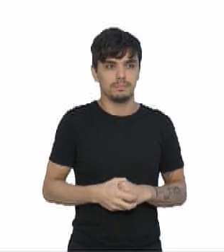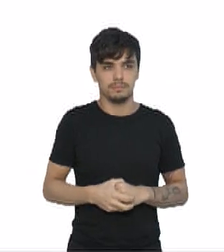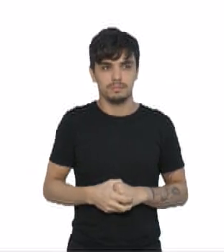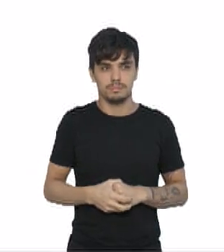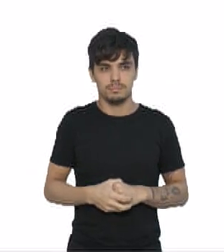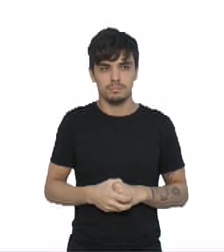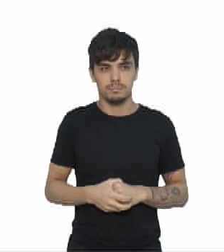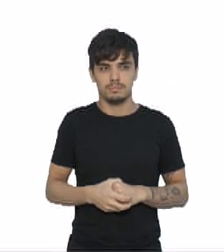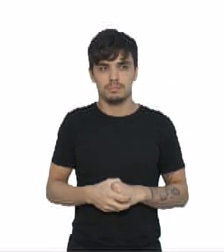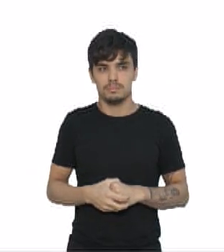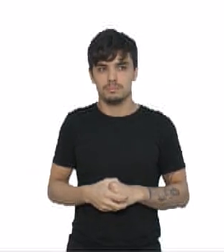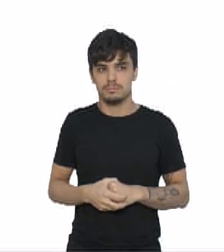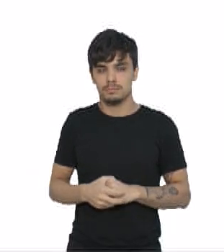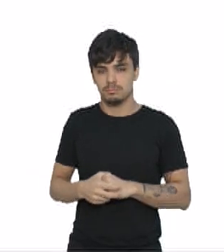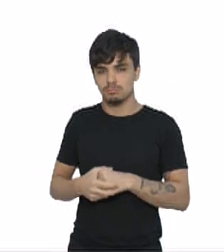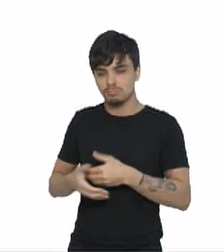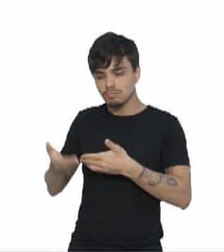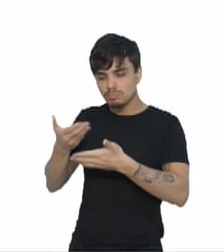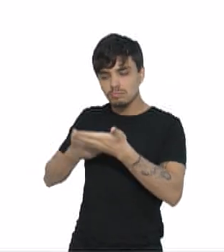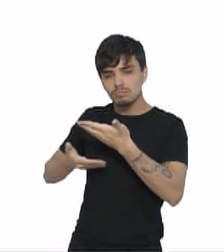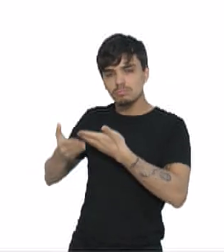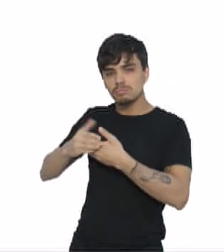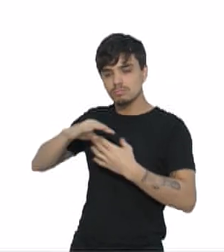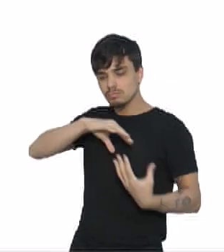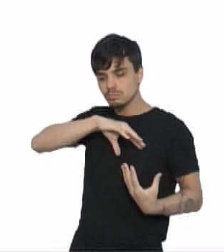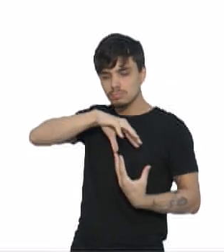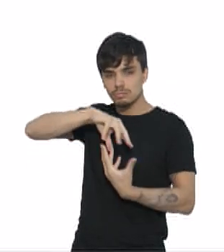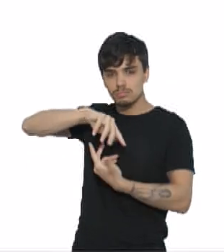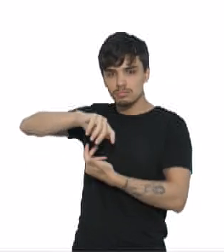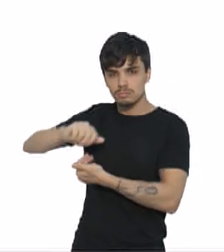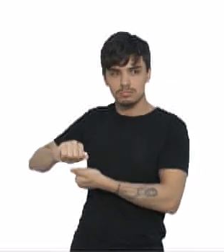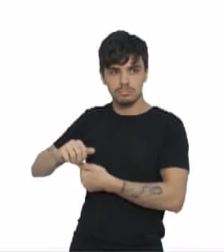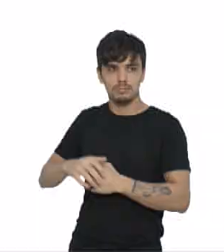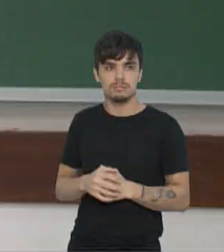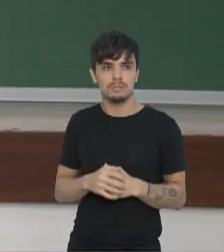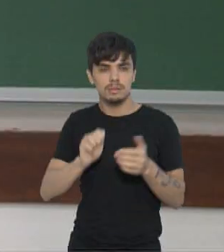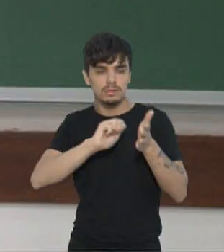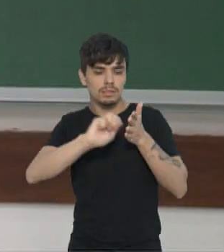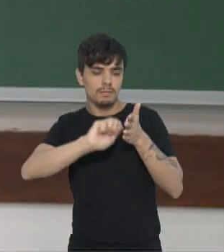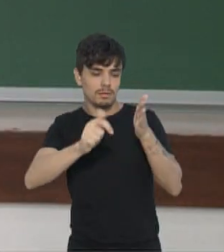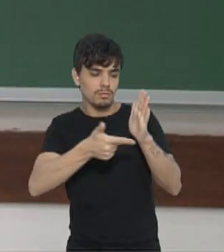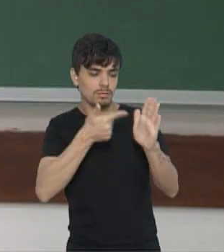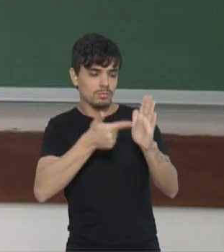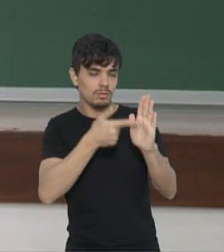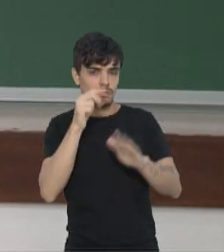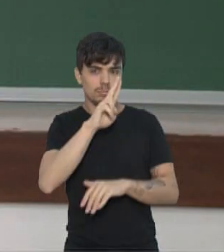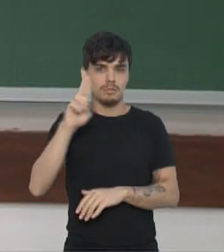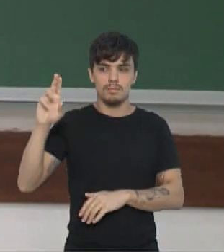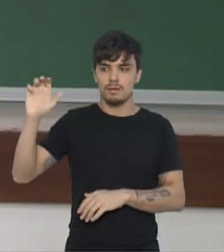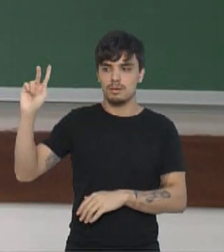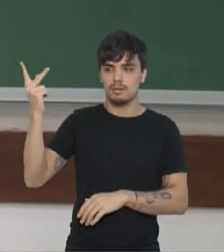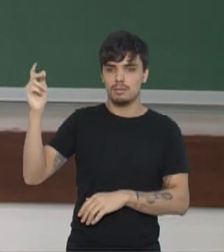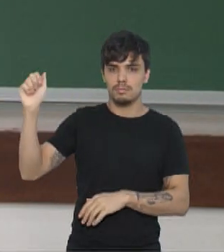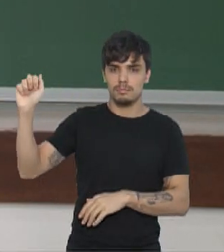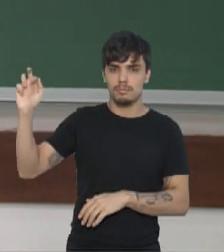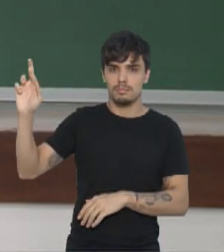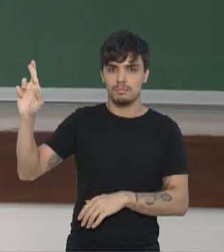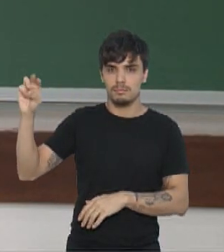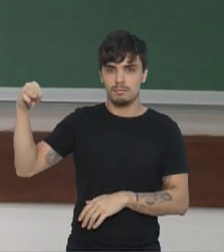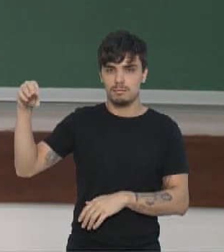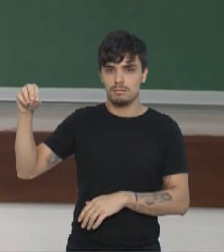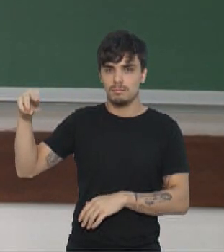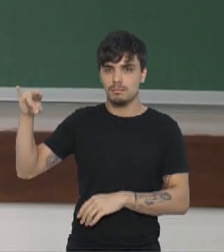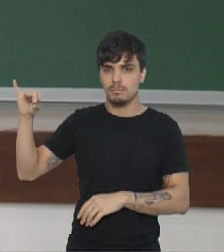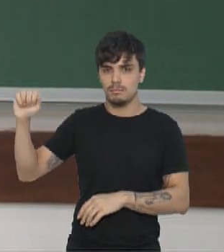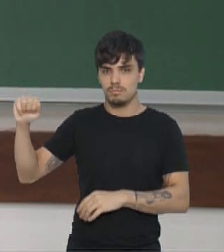É a harmonia do mundo. Escreve um livro chamado Harmonia do Mundo. Então ele escreve um primeiro livro, defende